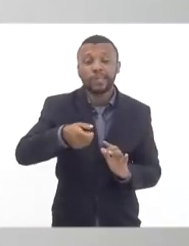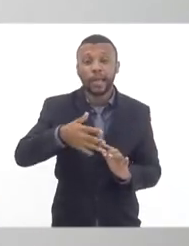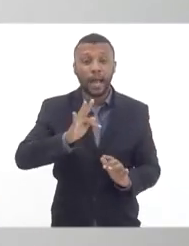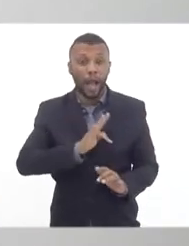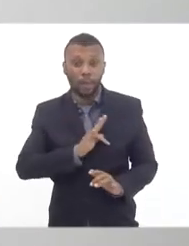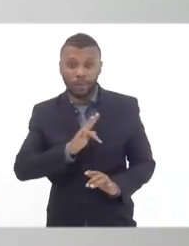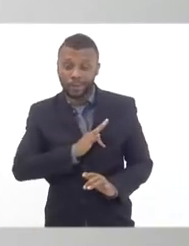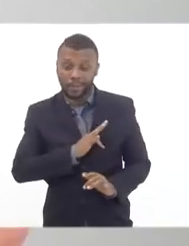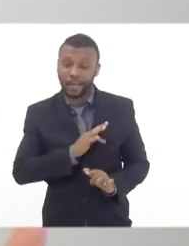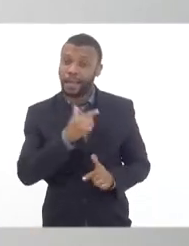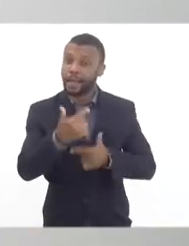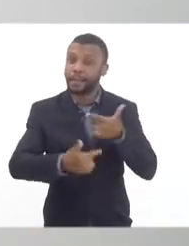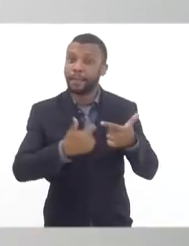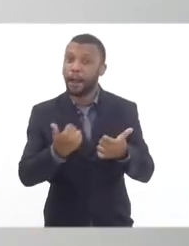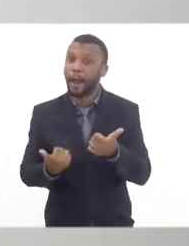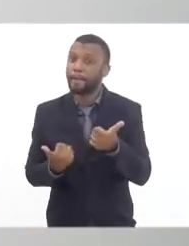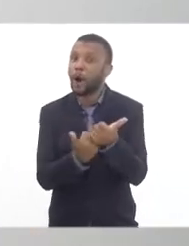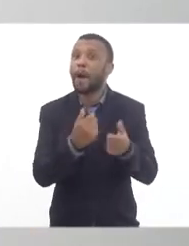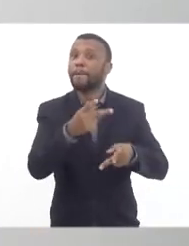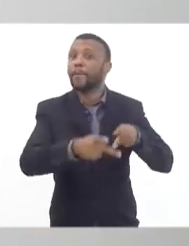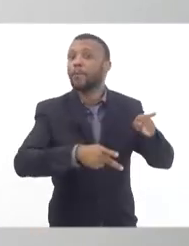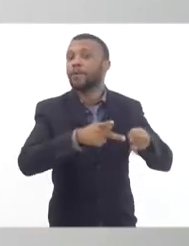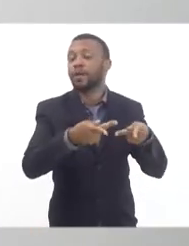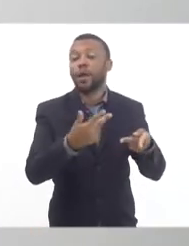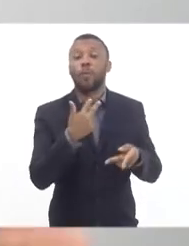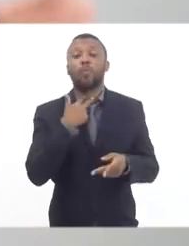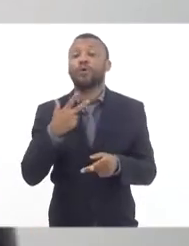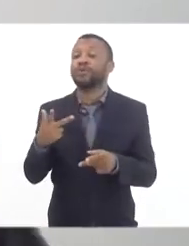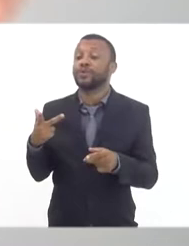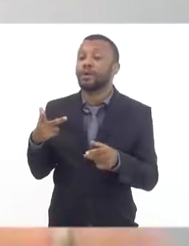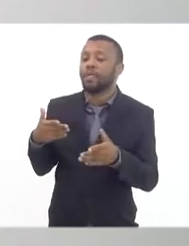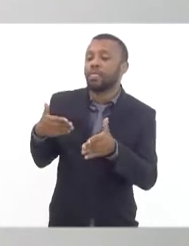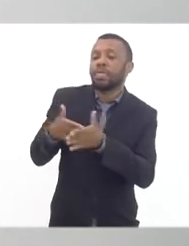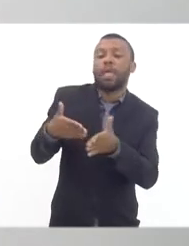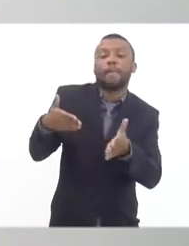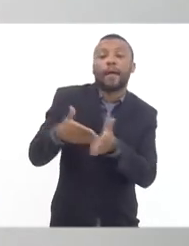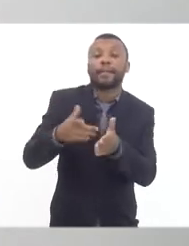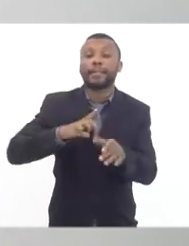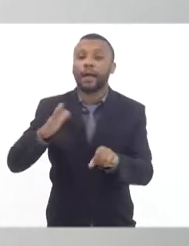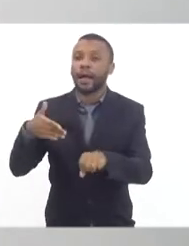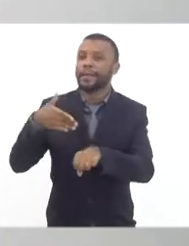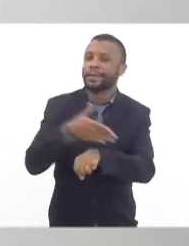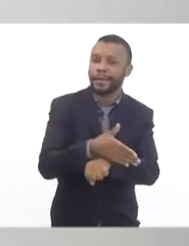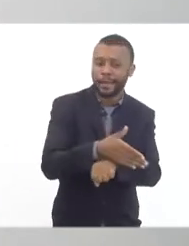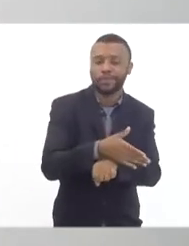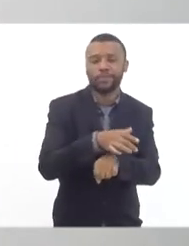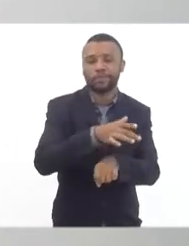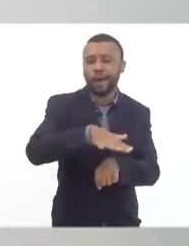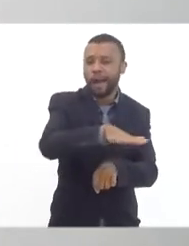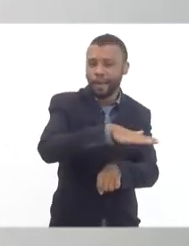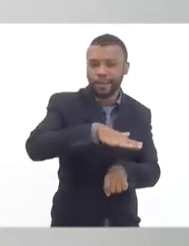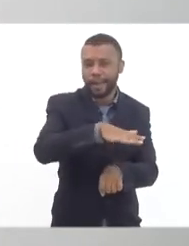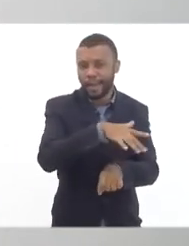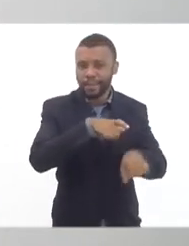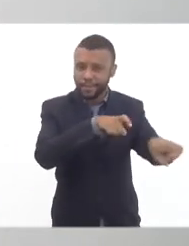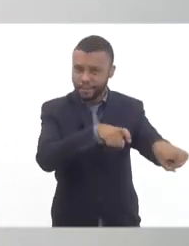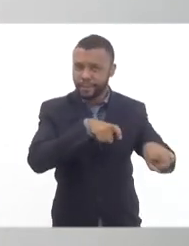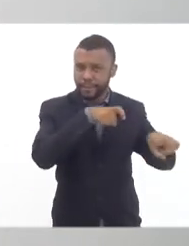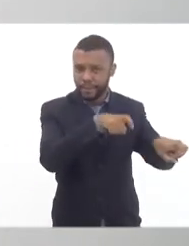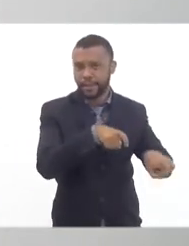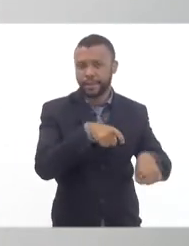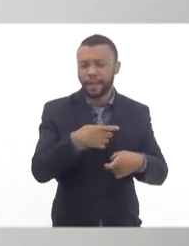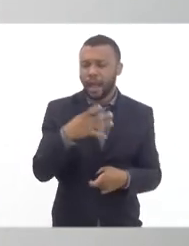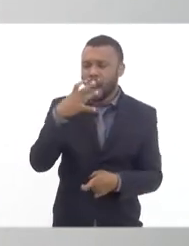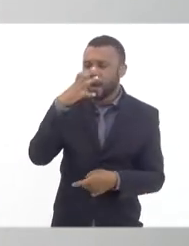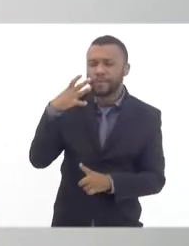população de São Gonçalo. Ela não pode impedir a população de São Gonçalo de acesso a esse patrimônio. Né? Ouvir sua